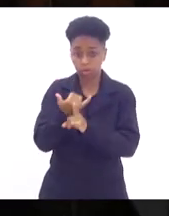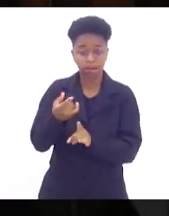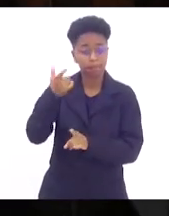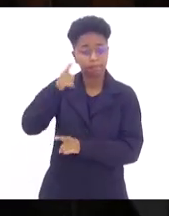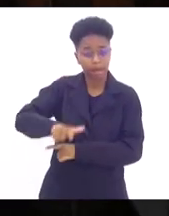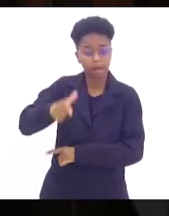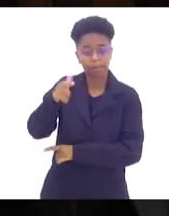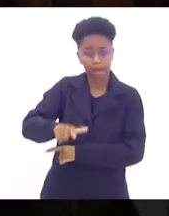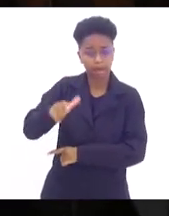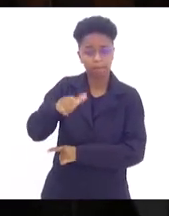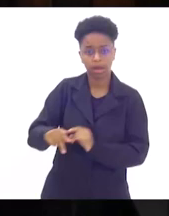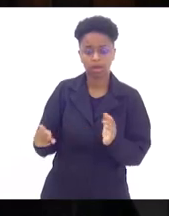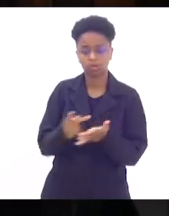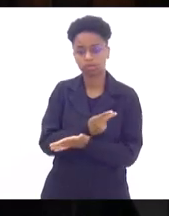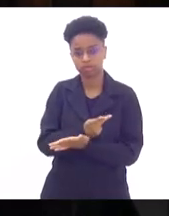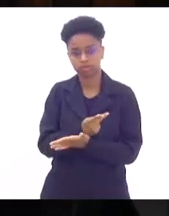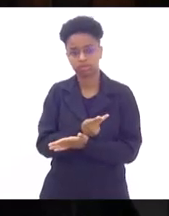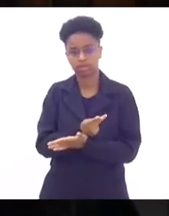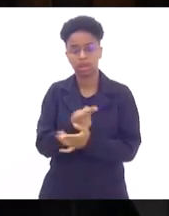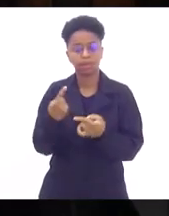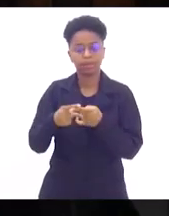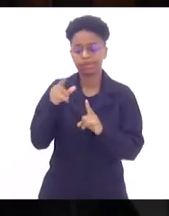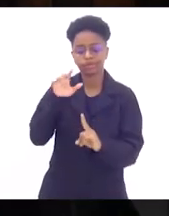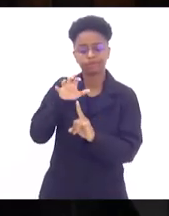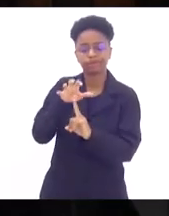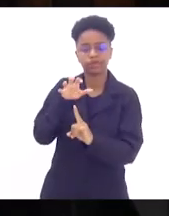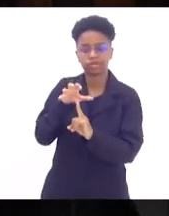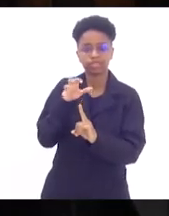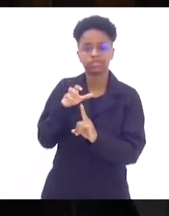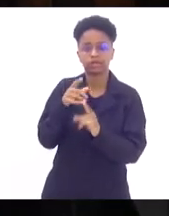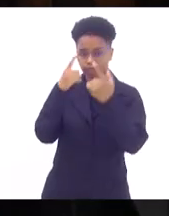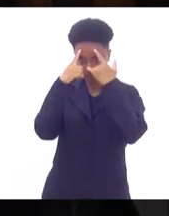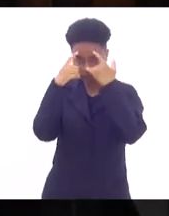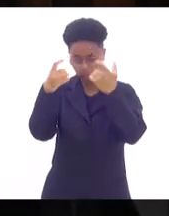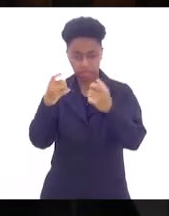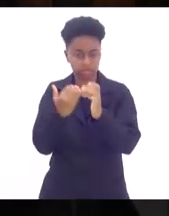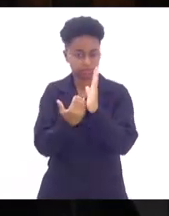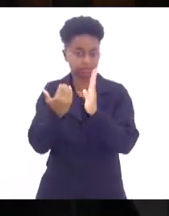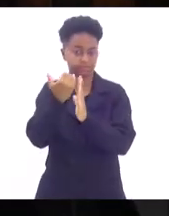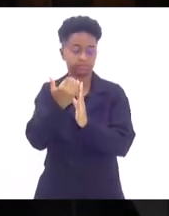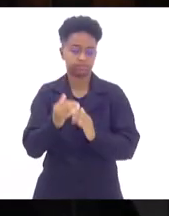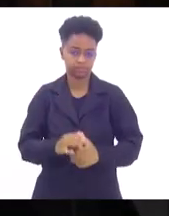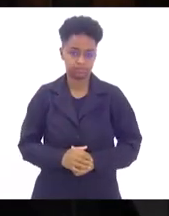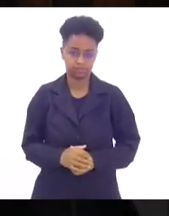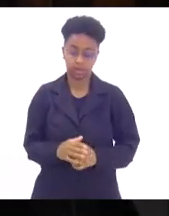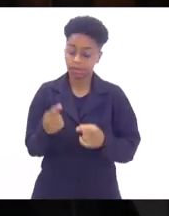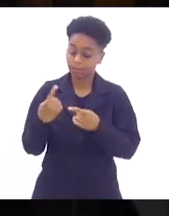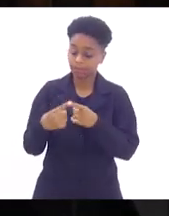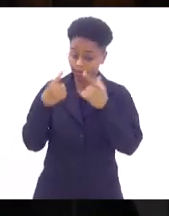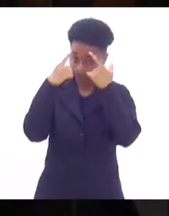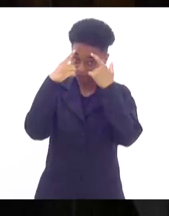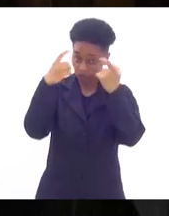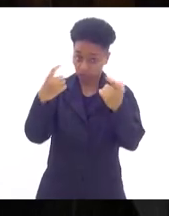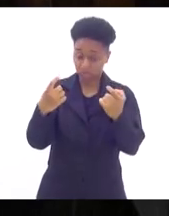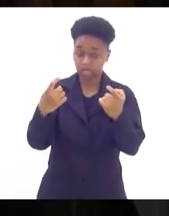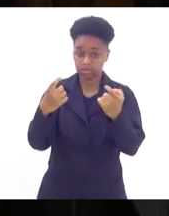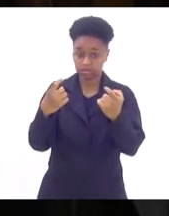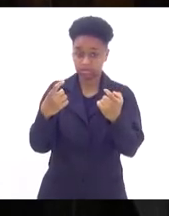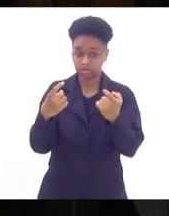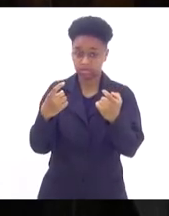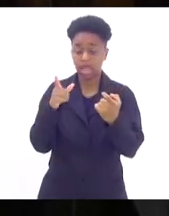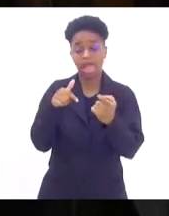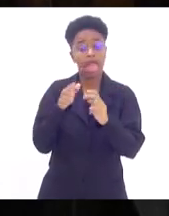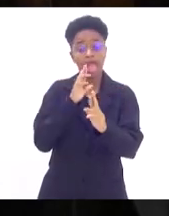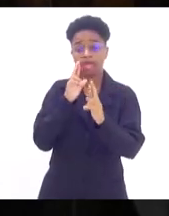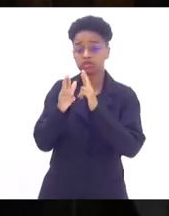recorrente que a cada alimentando cada vez mais situações de violência porque a violência ela acaba sendo